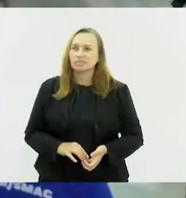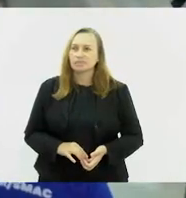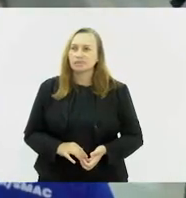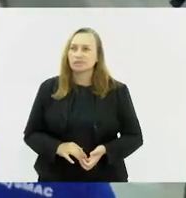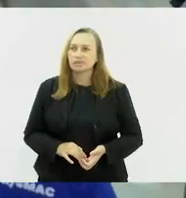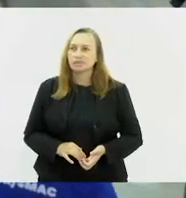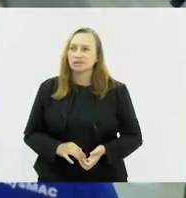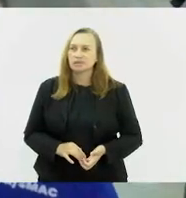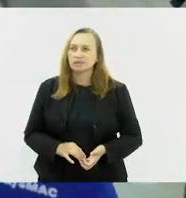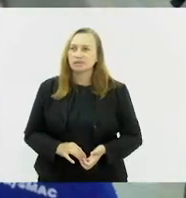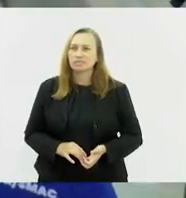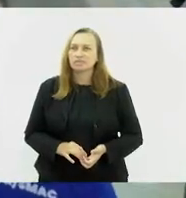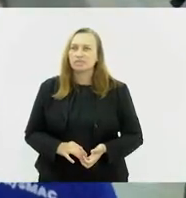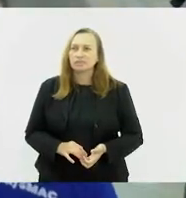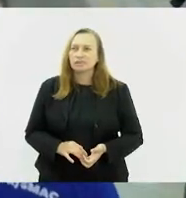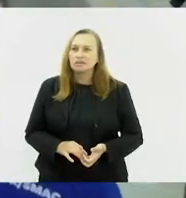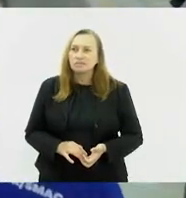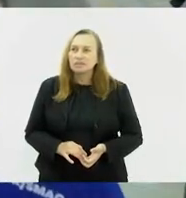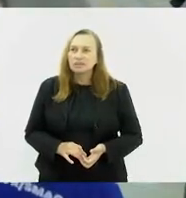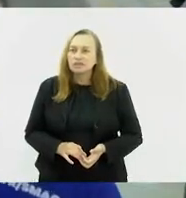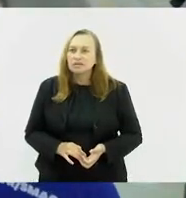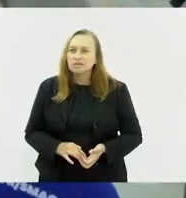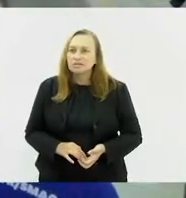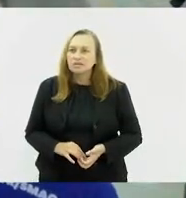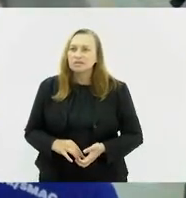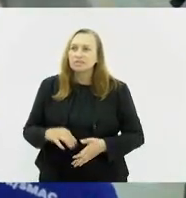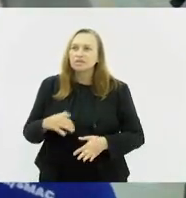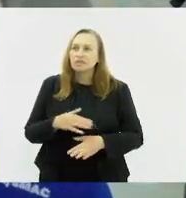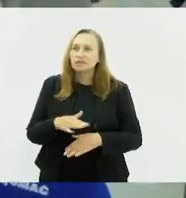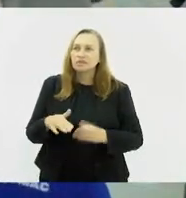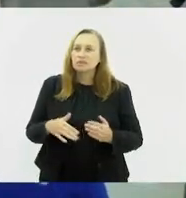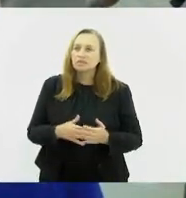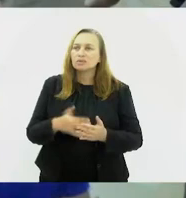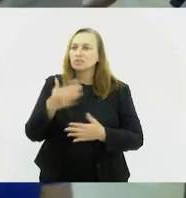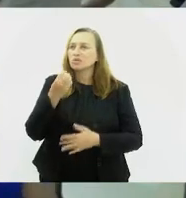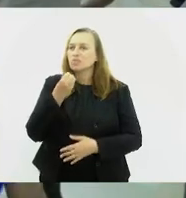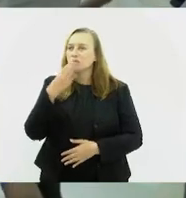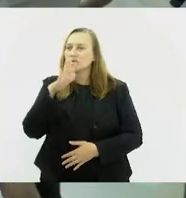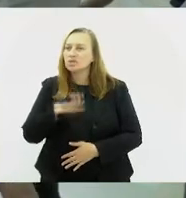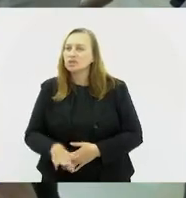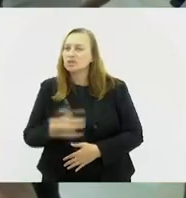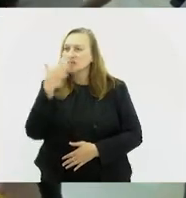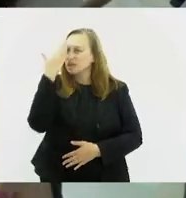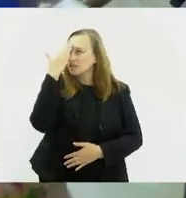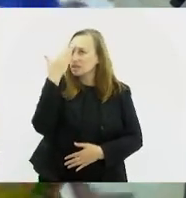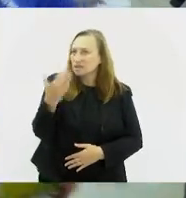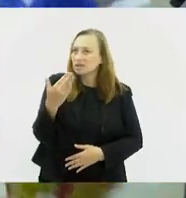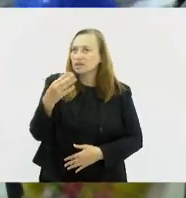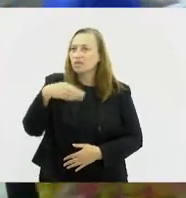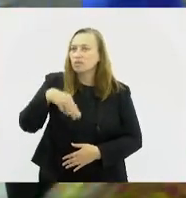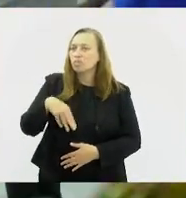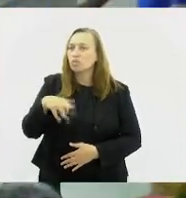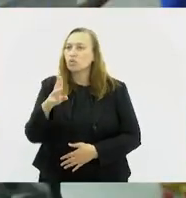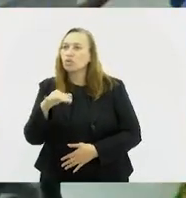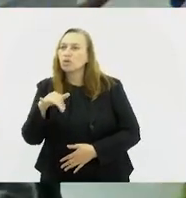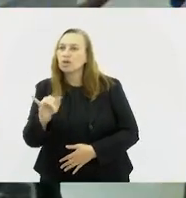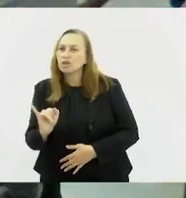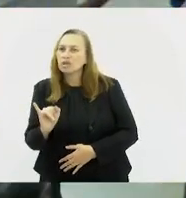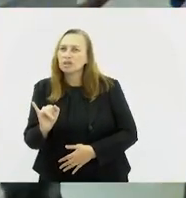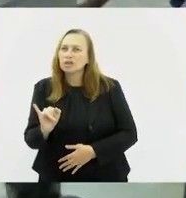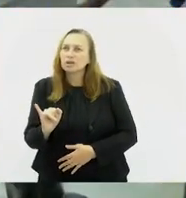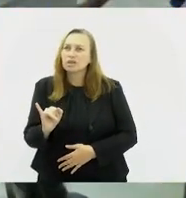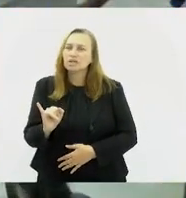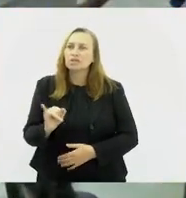Senhores, boa tarde. O que eu quero falar mais é um agradecimento. Quero agradecer, Munir, pela equipe da SMAC que